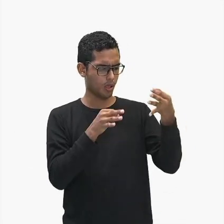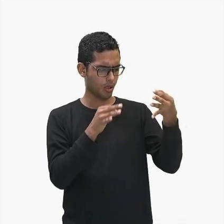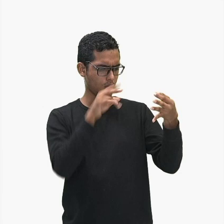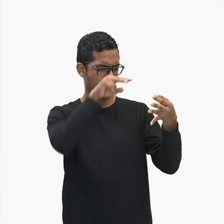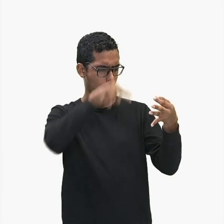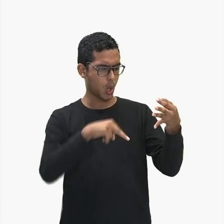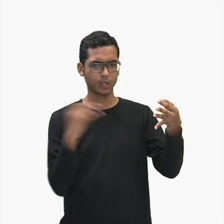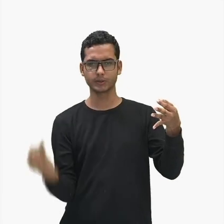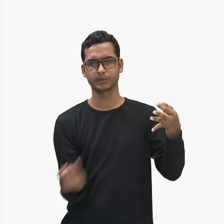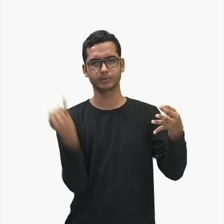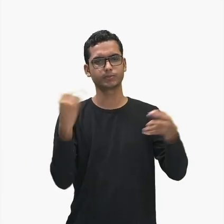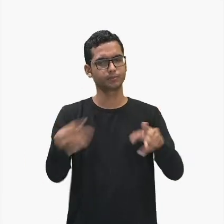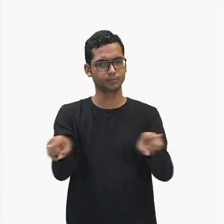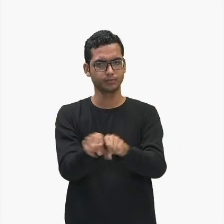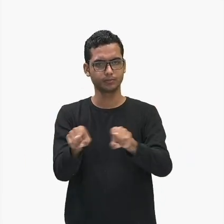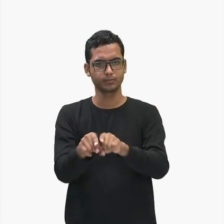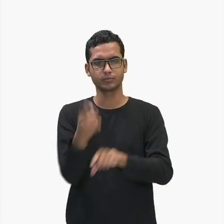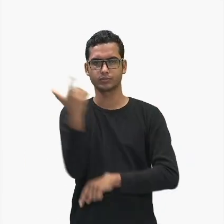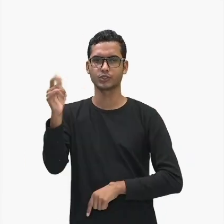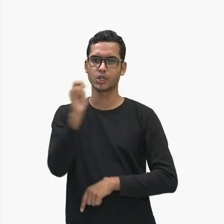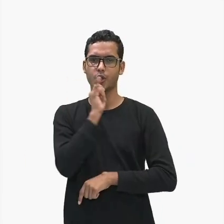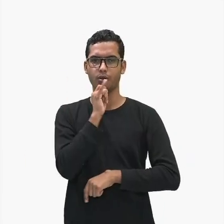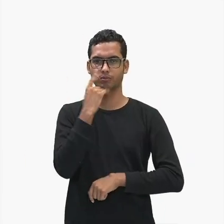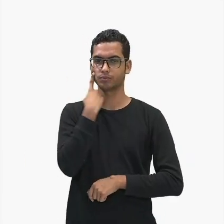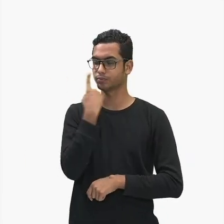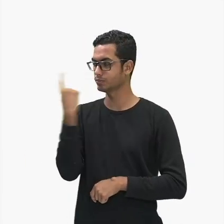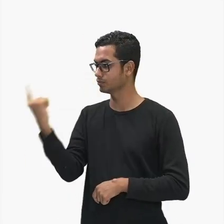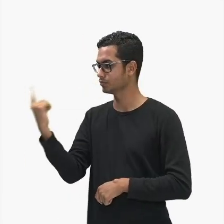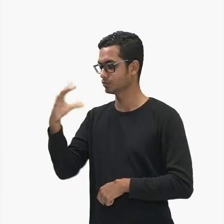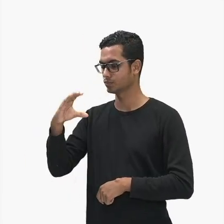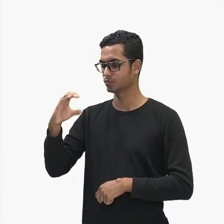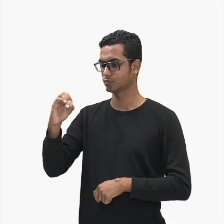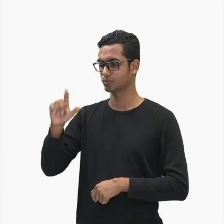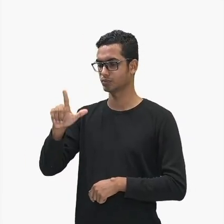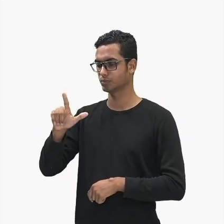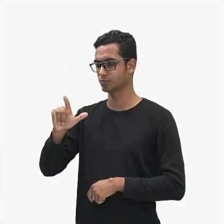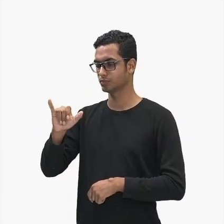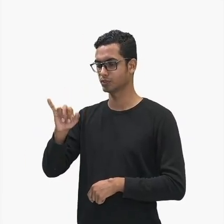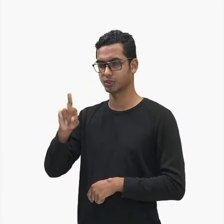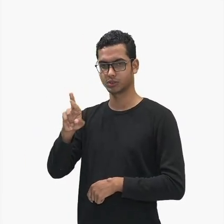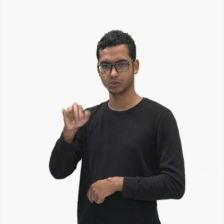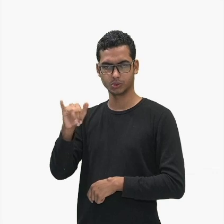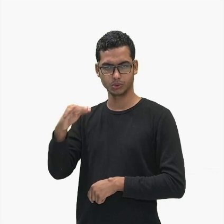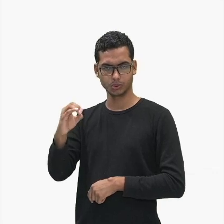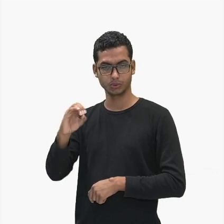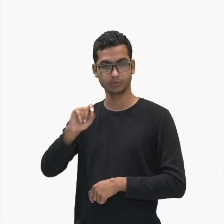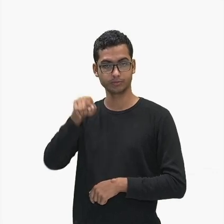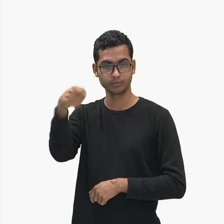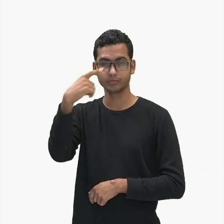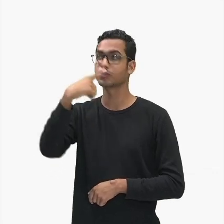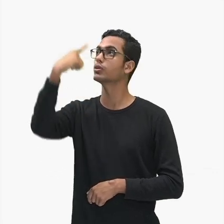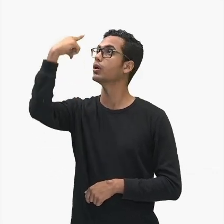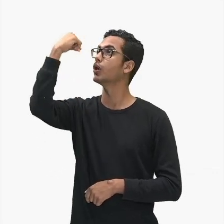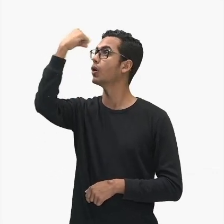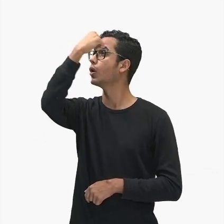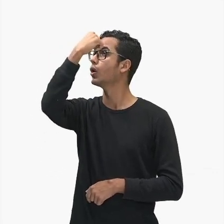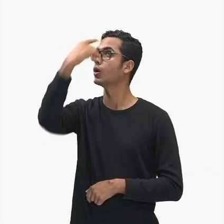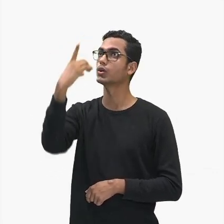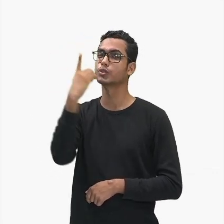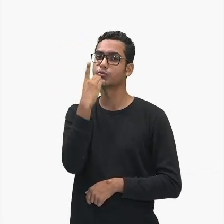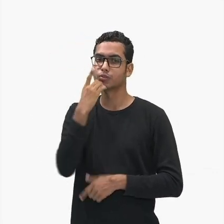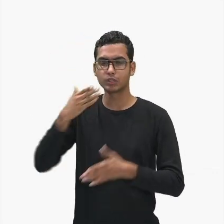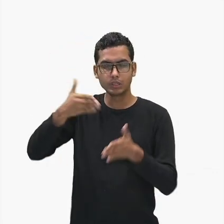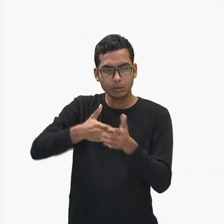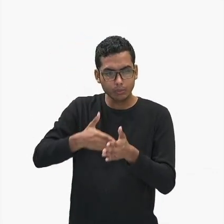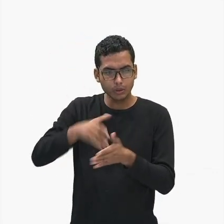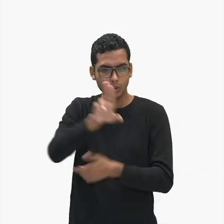O prazo de validade do colírio é de 4